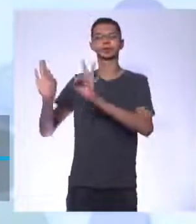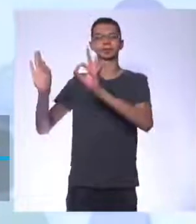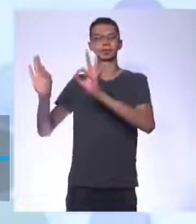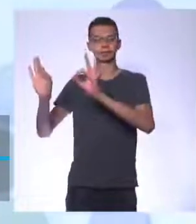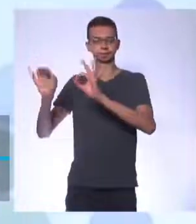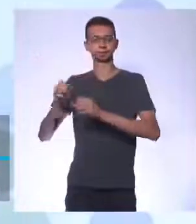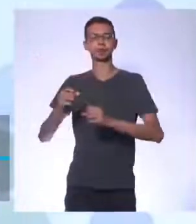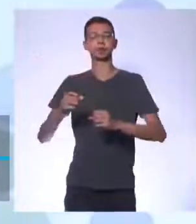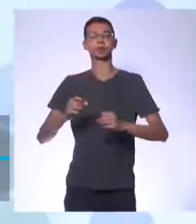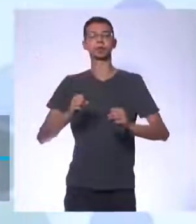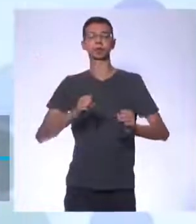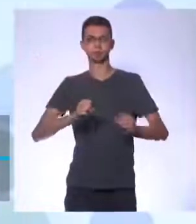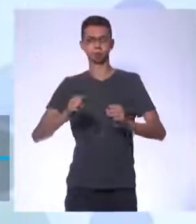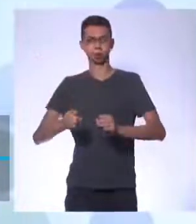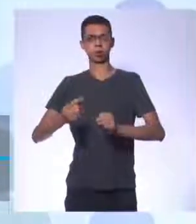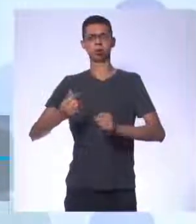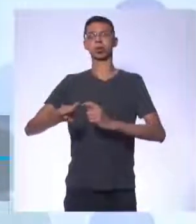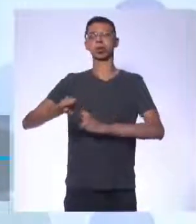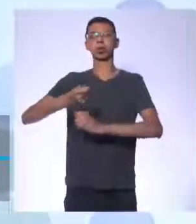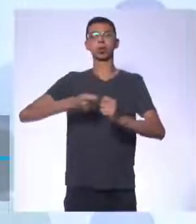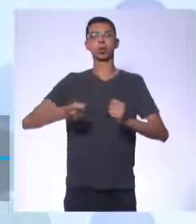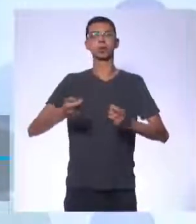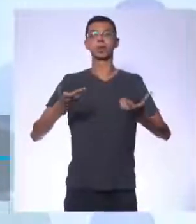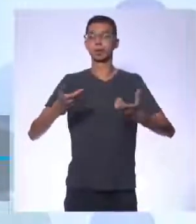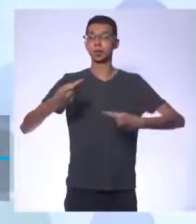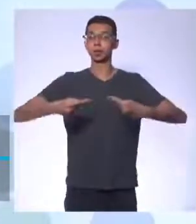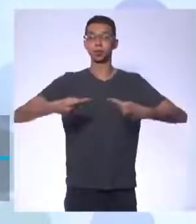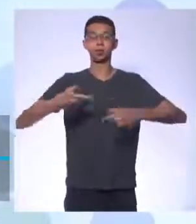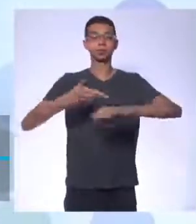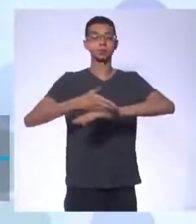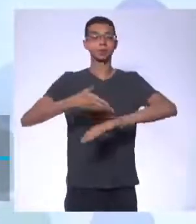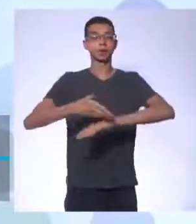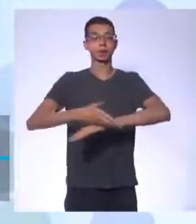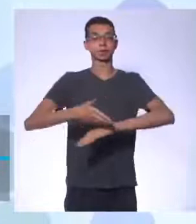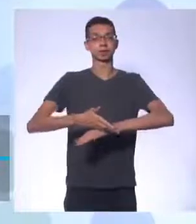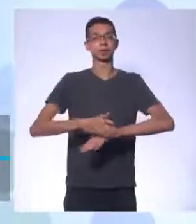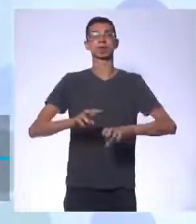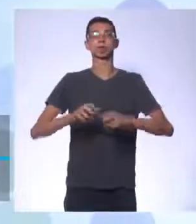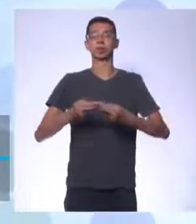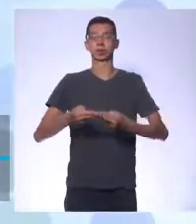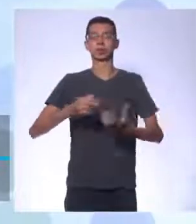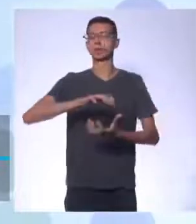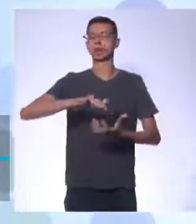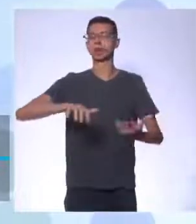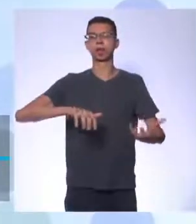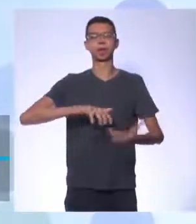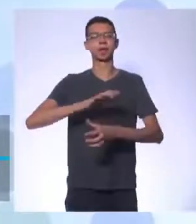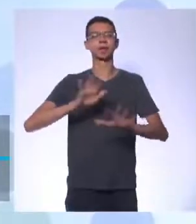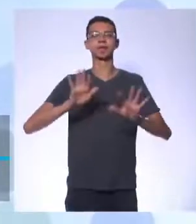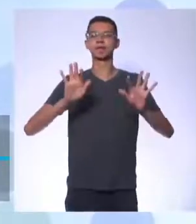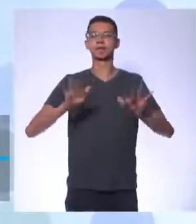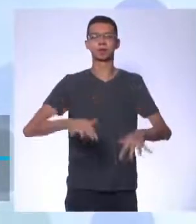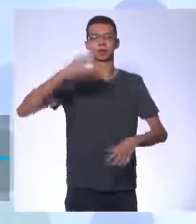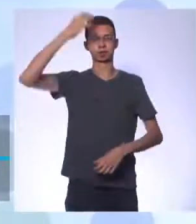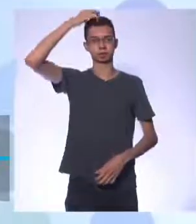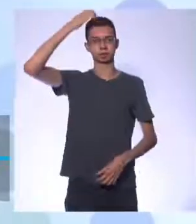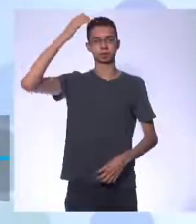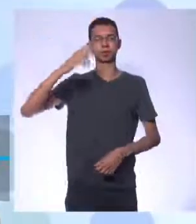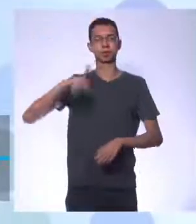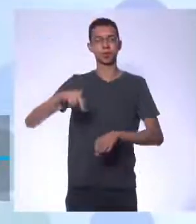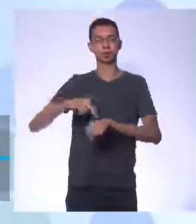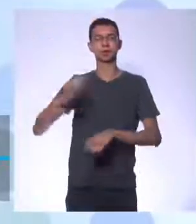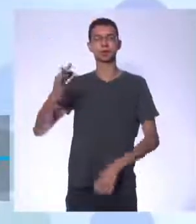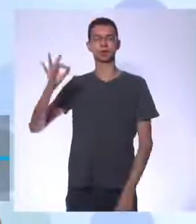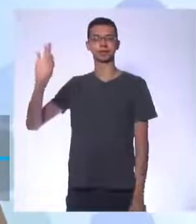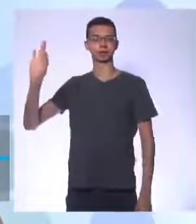também participar da política. Houve todo aquele movimento que culminou no fim da monarquia absolutista na França. Aqui é